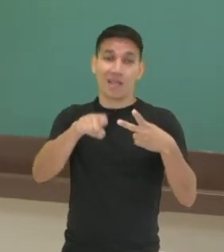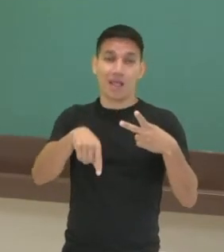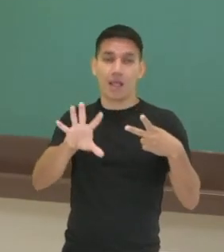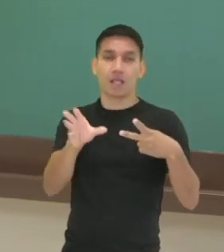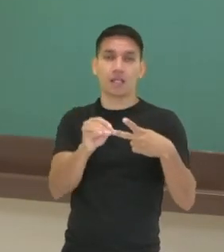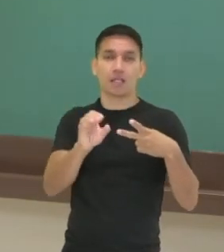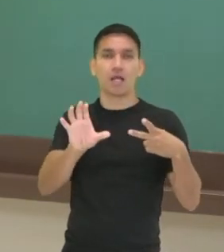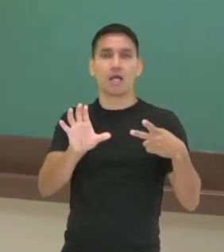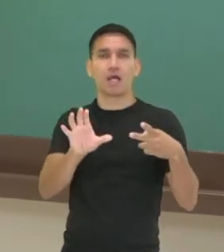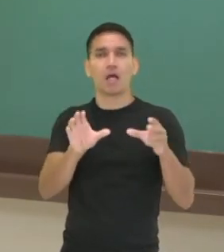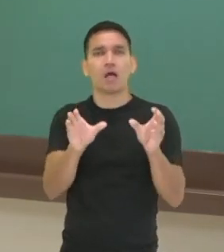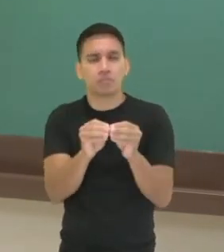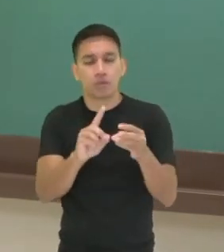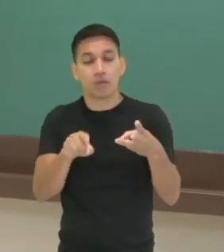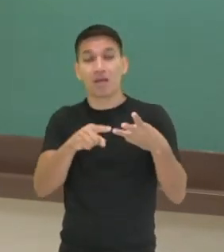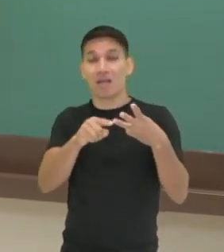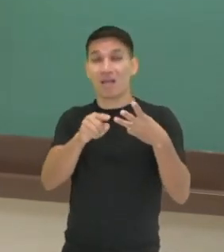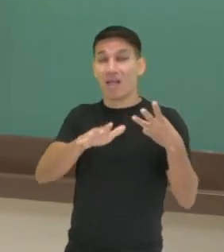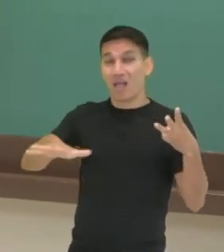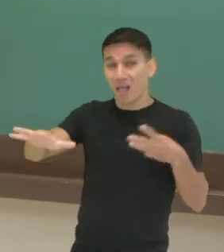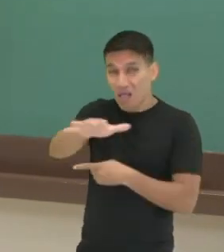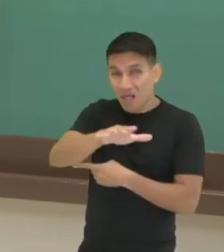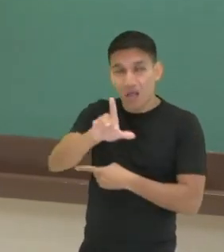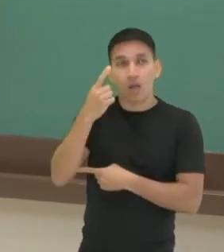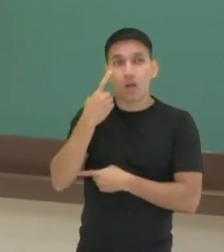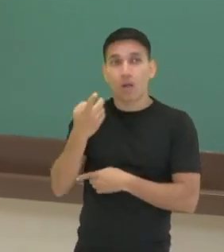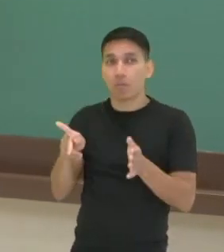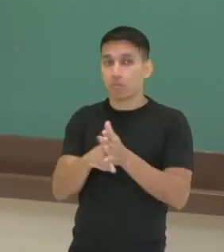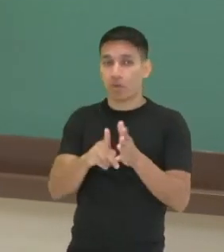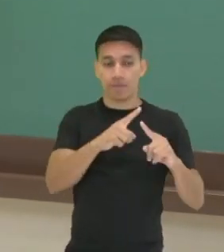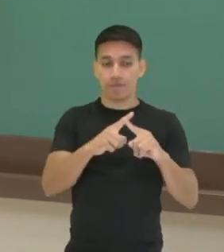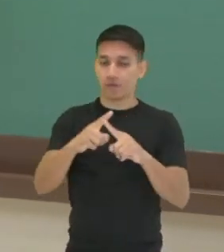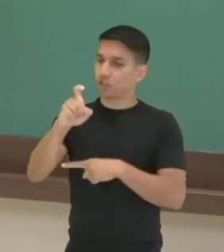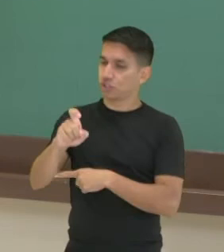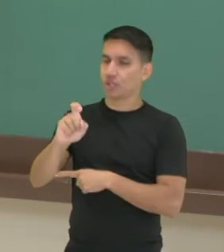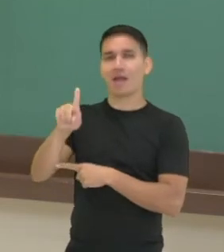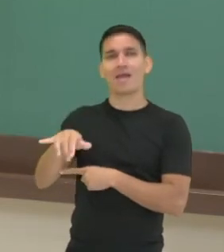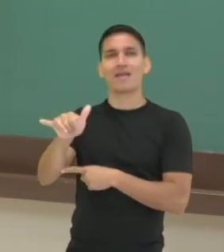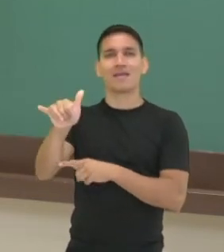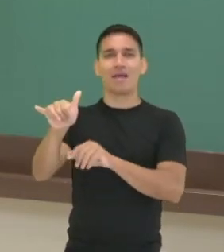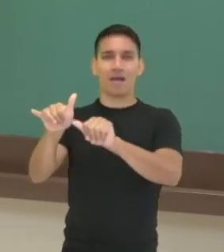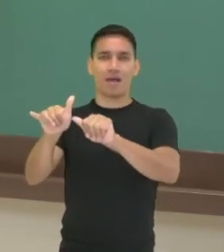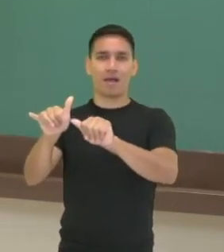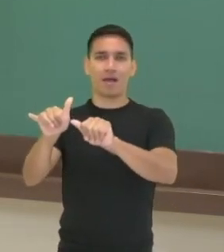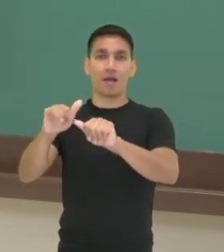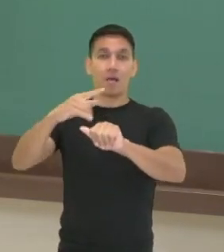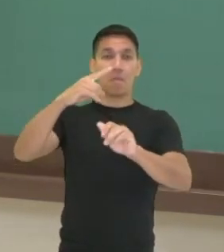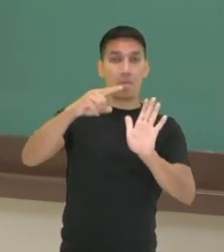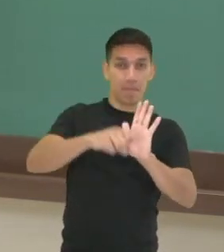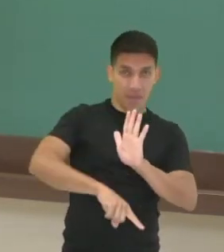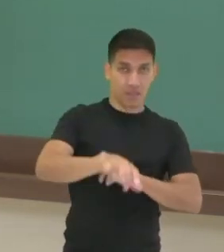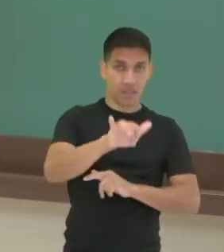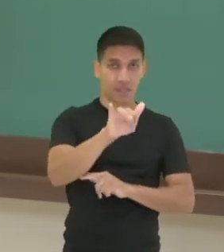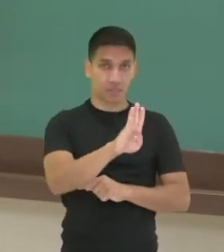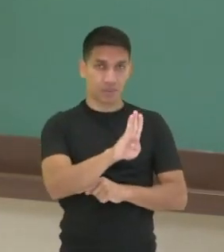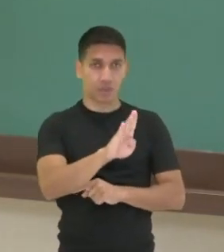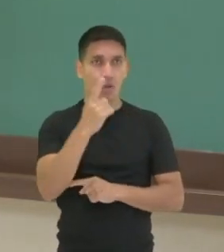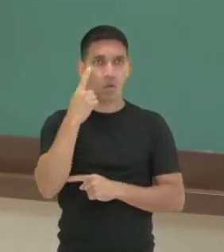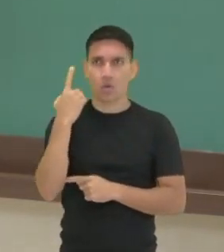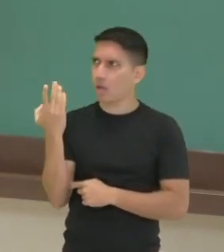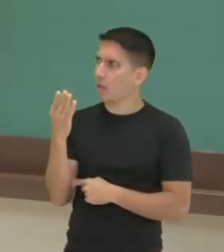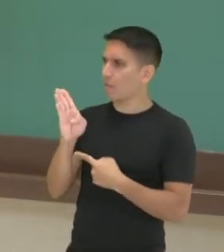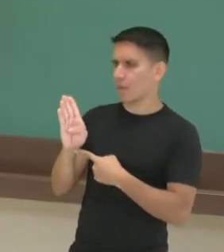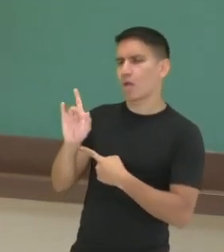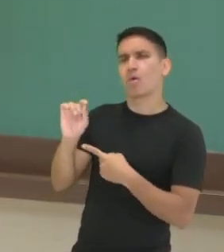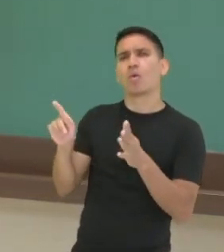está multiplicando aqui o x vai ser exatamente YA menos YB. O valor de B que está